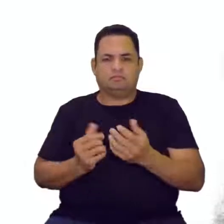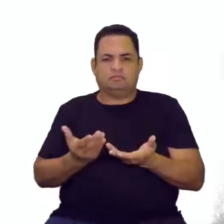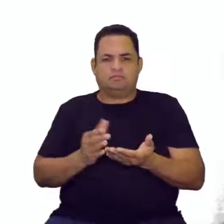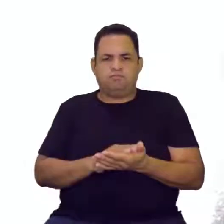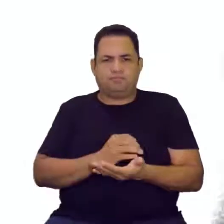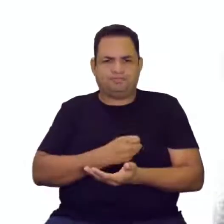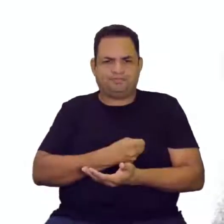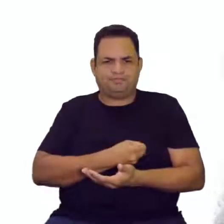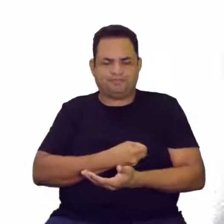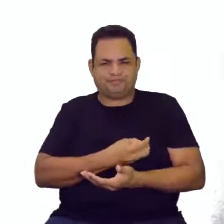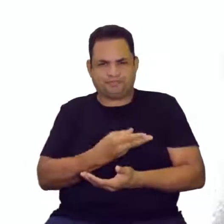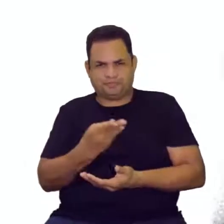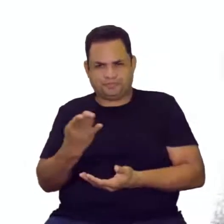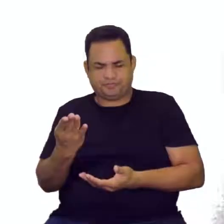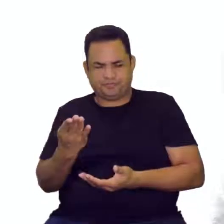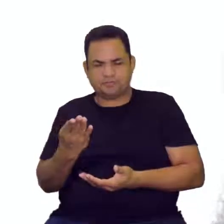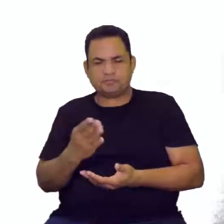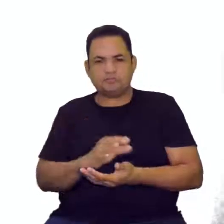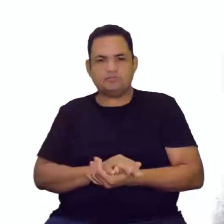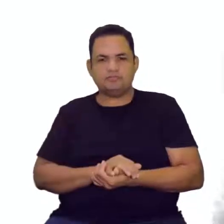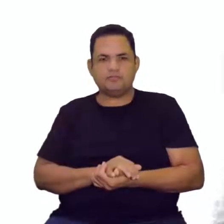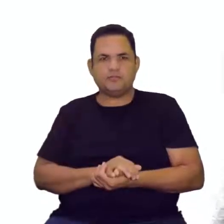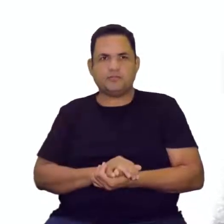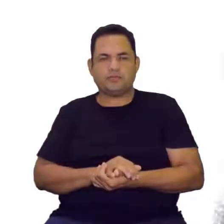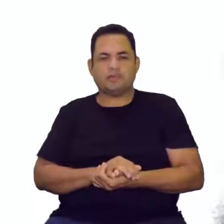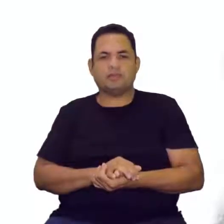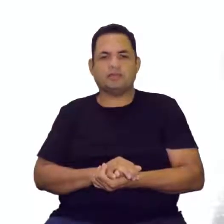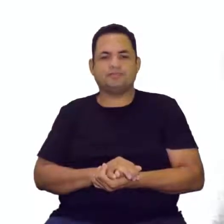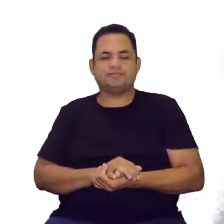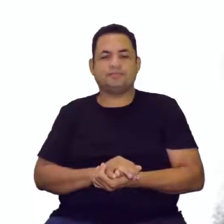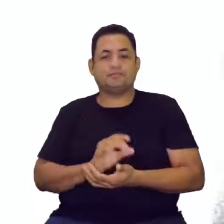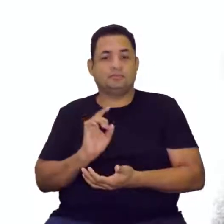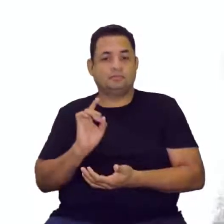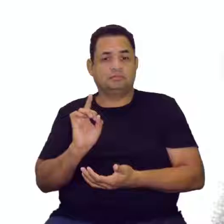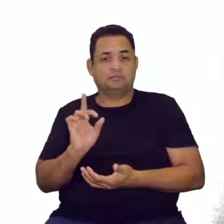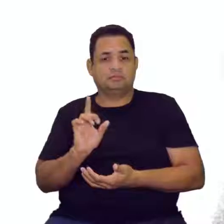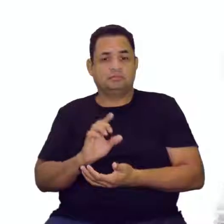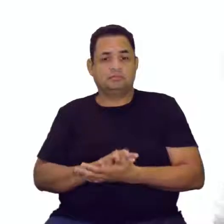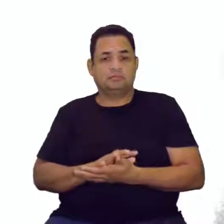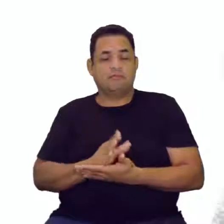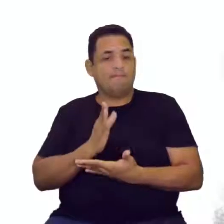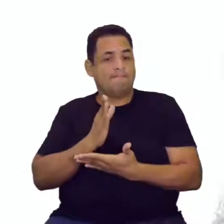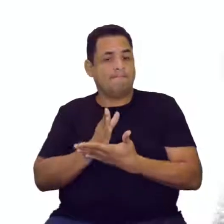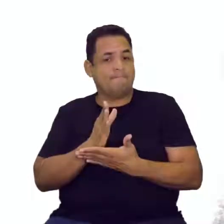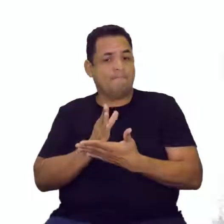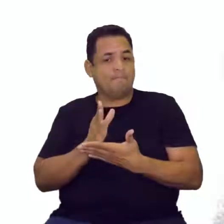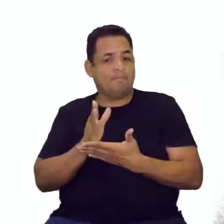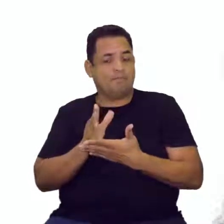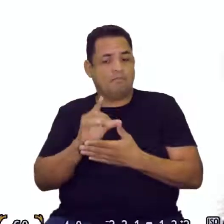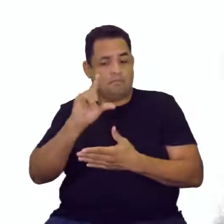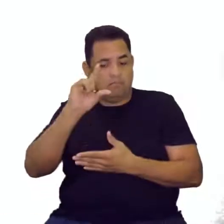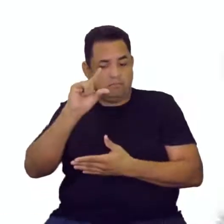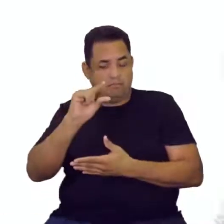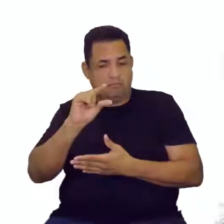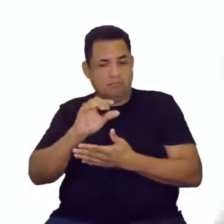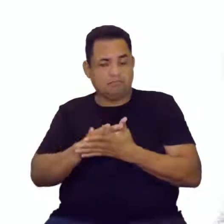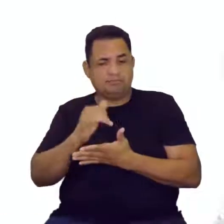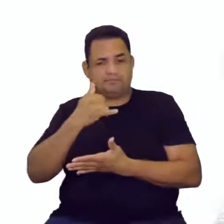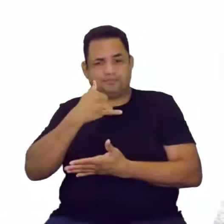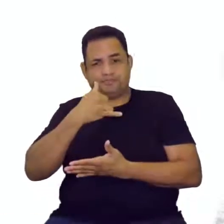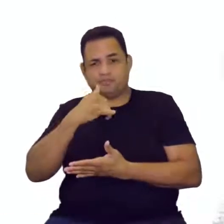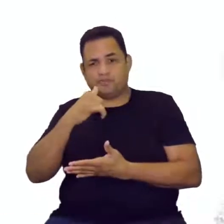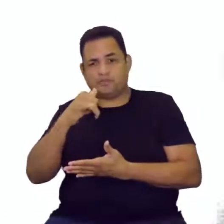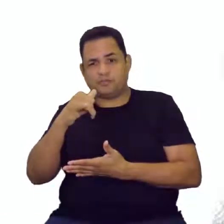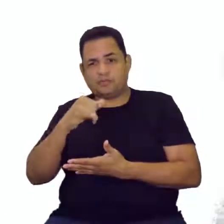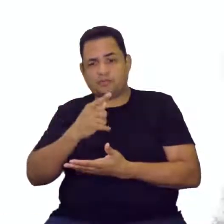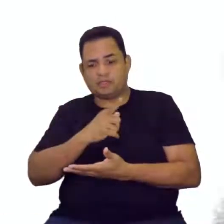de gases do efeito estufa faz com que somente uma parte dessa energia